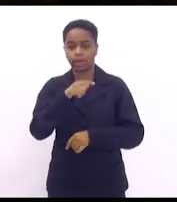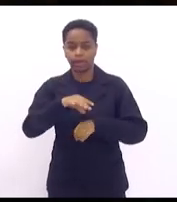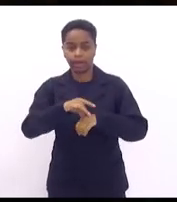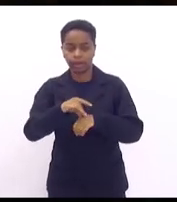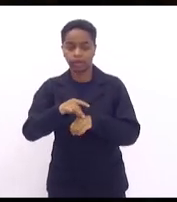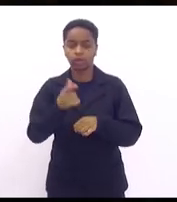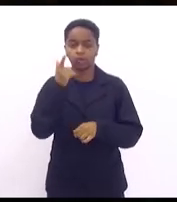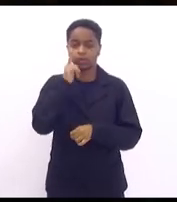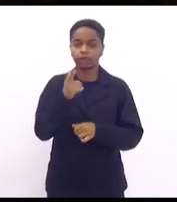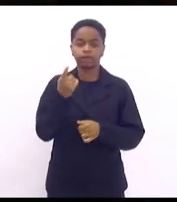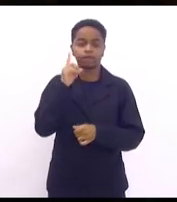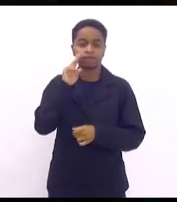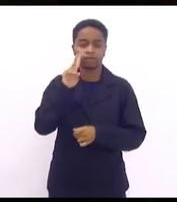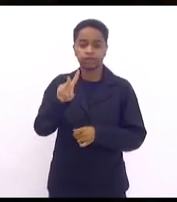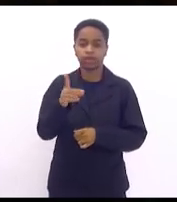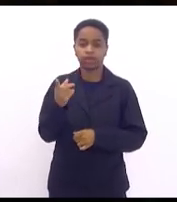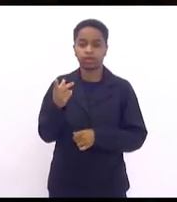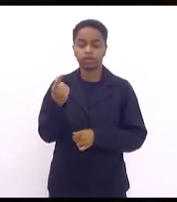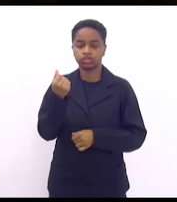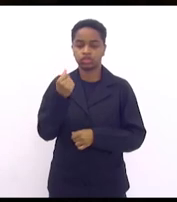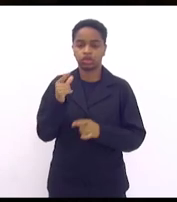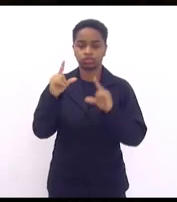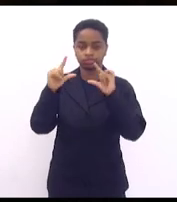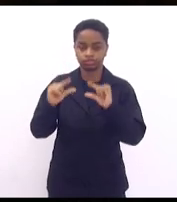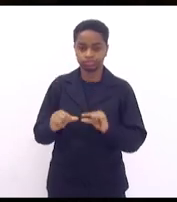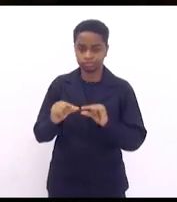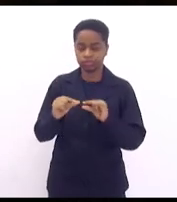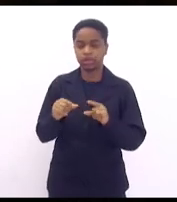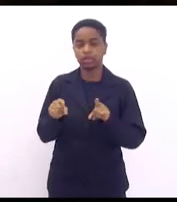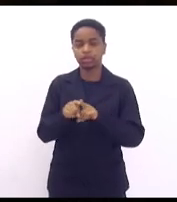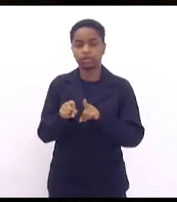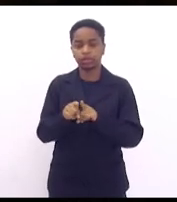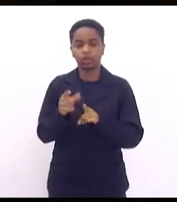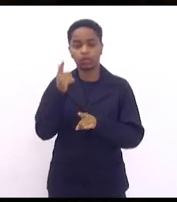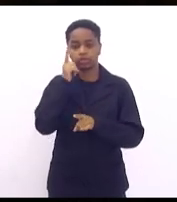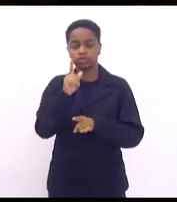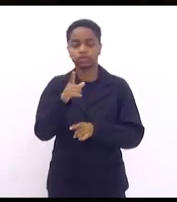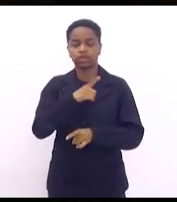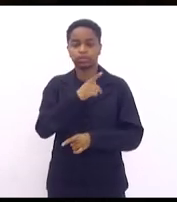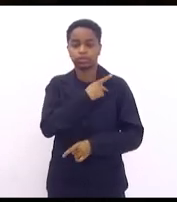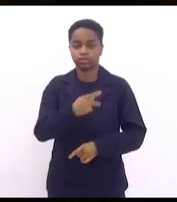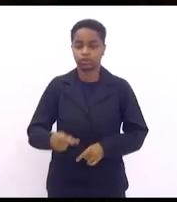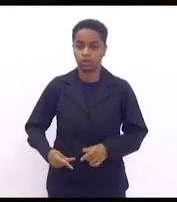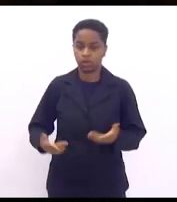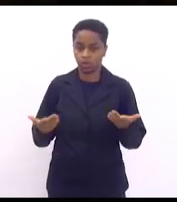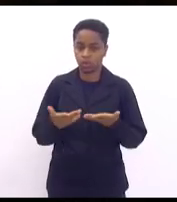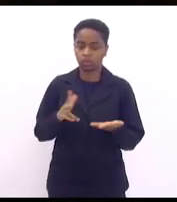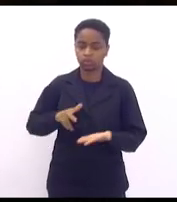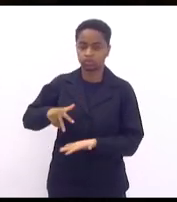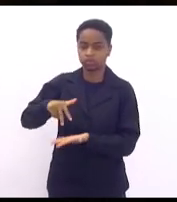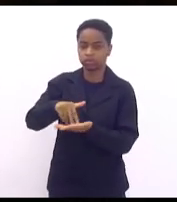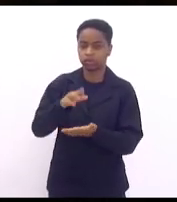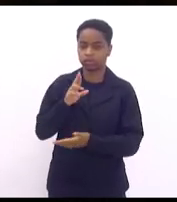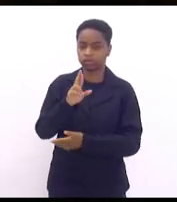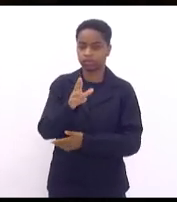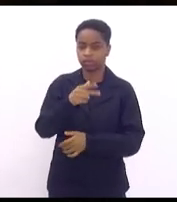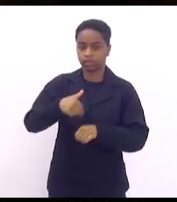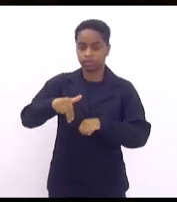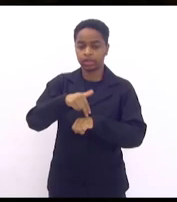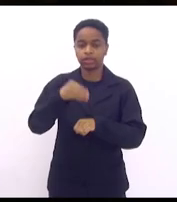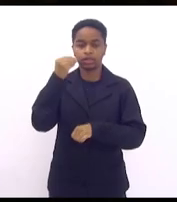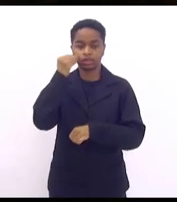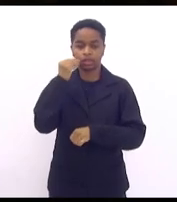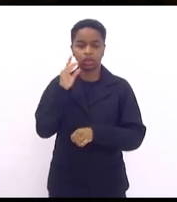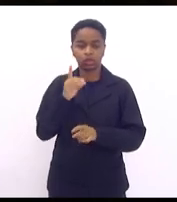povo, de fato, consegue ter um presidente hoje à frente da nação, que, inclusive, tem repercussão internacional, está lá tentando uma